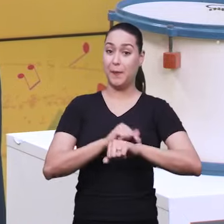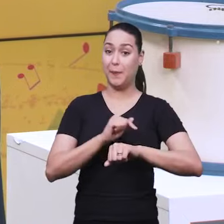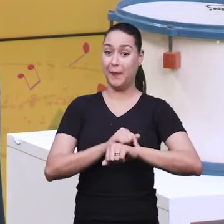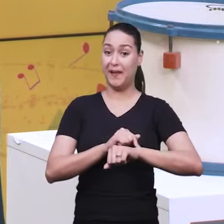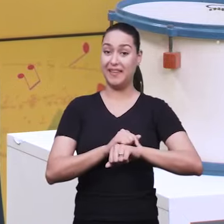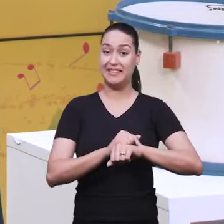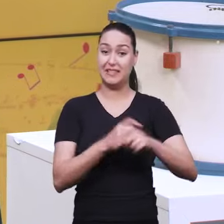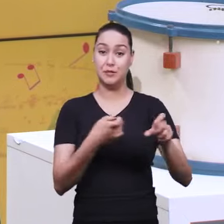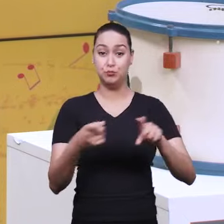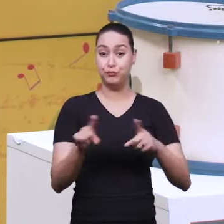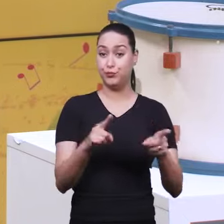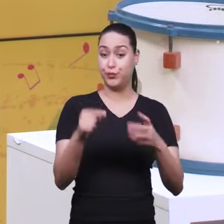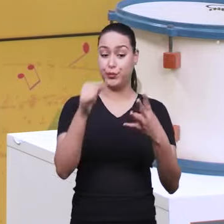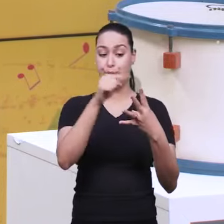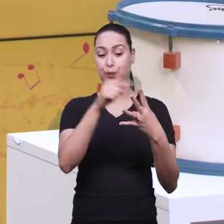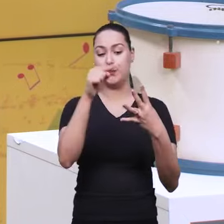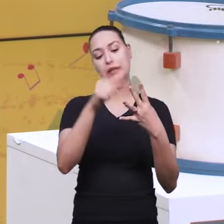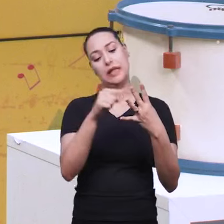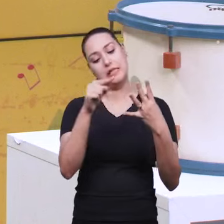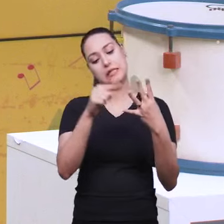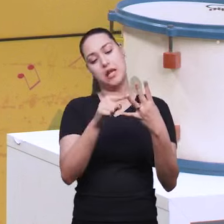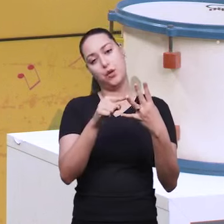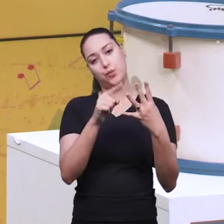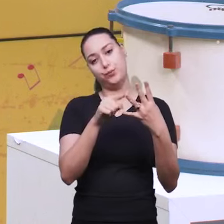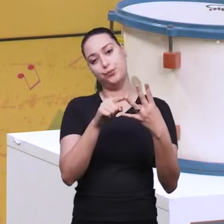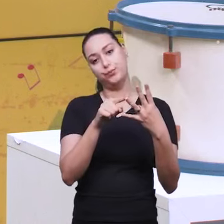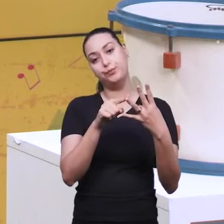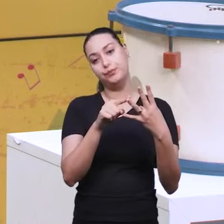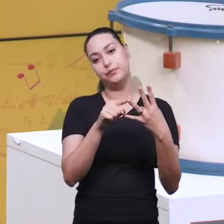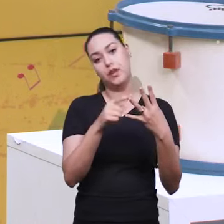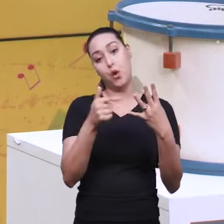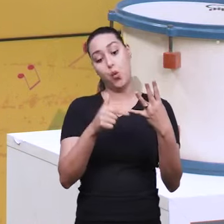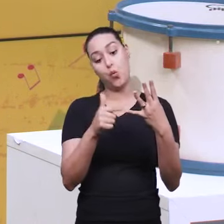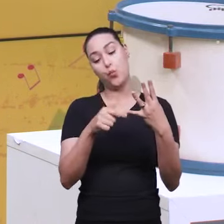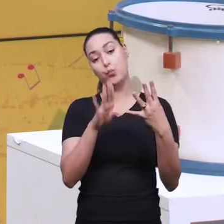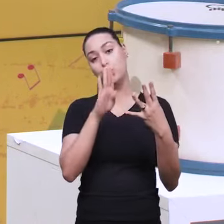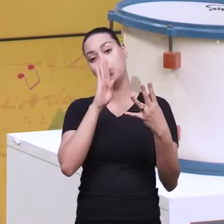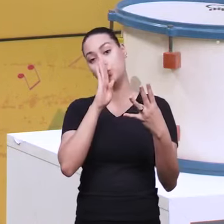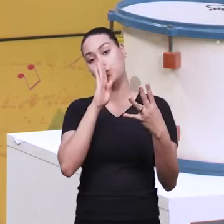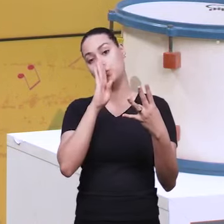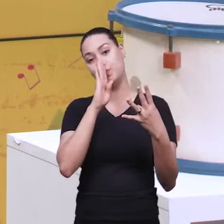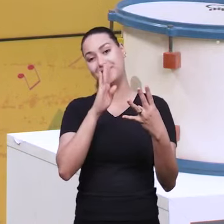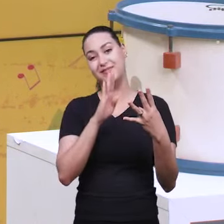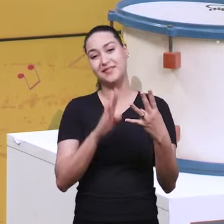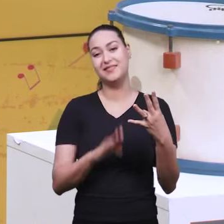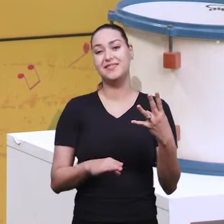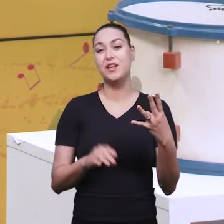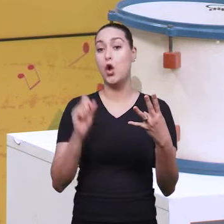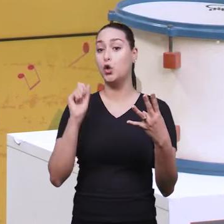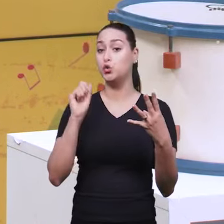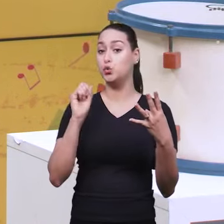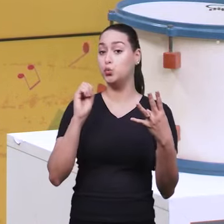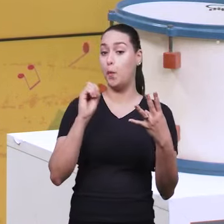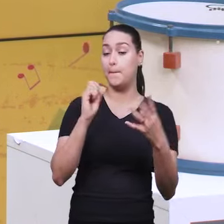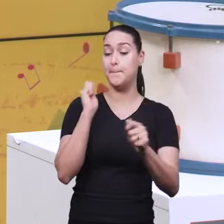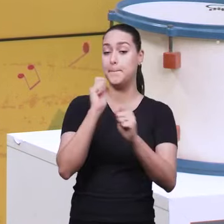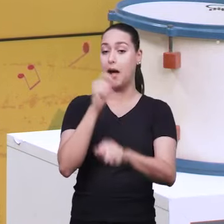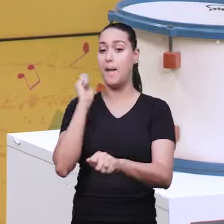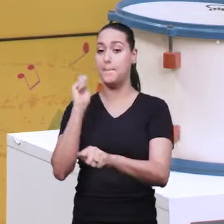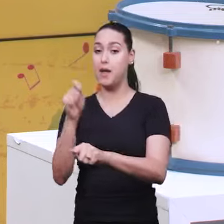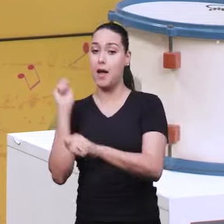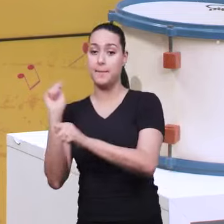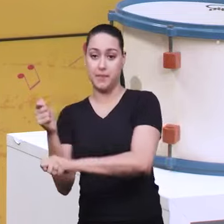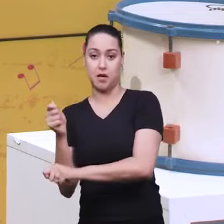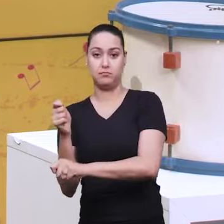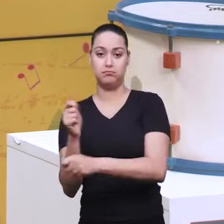instrumental, que vai ser aquela parte do ritmo de tocar no primeiro, segundo e terceiro tempo e o quarto